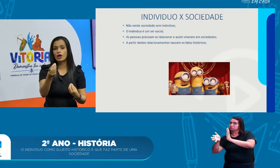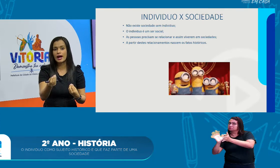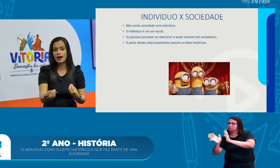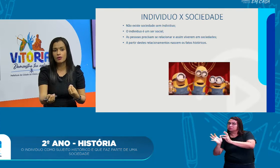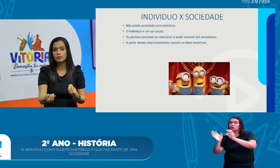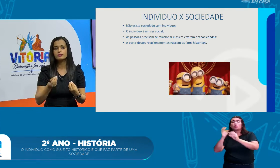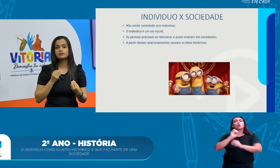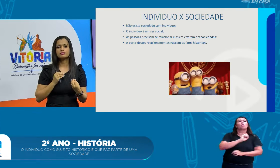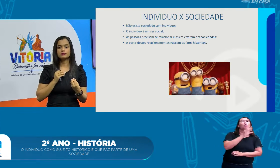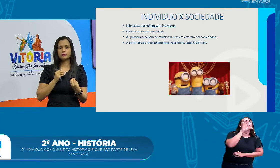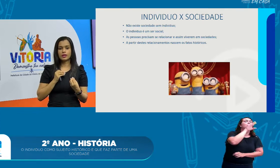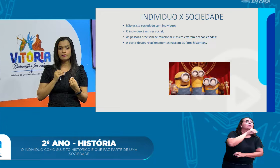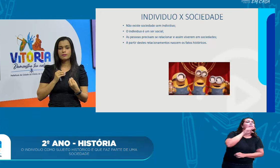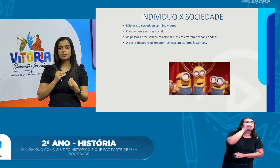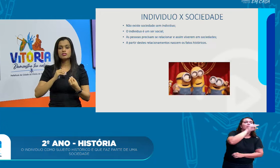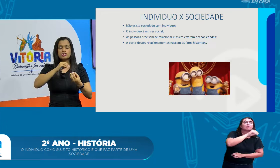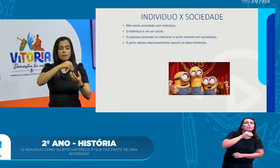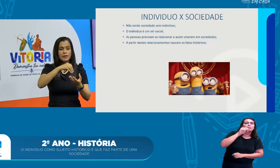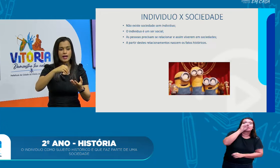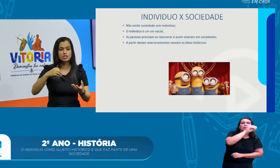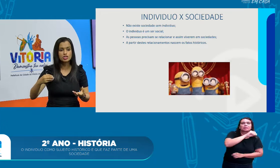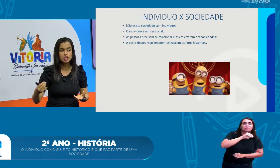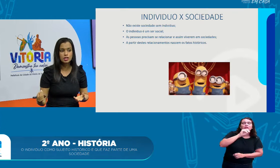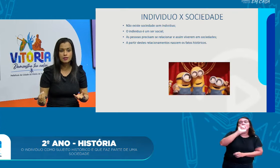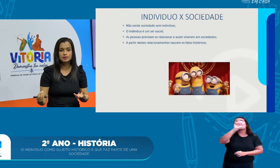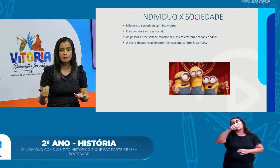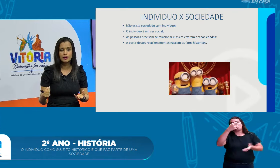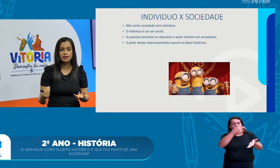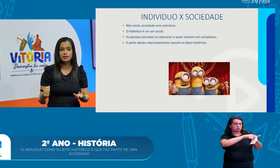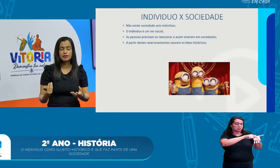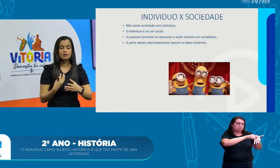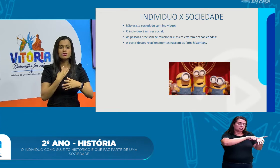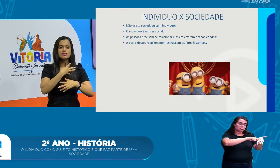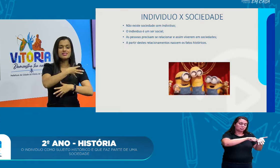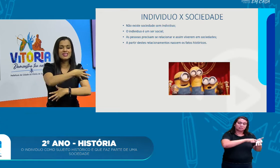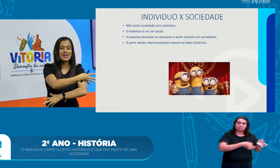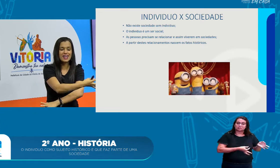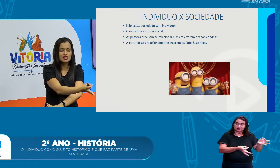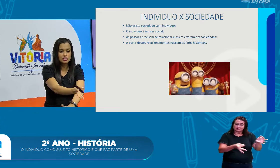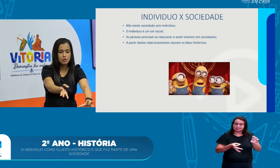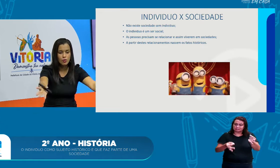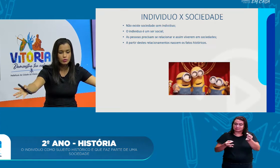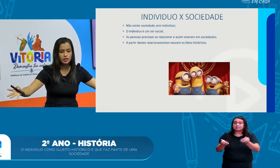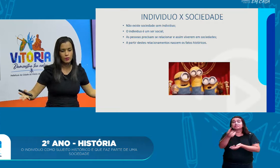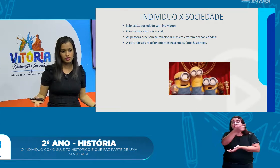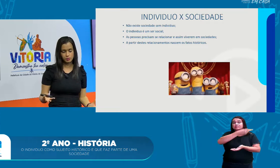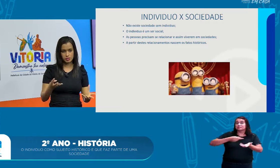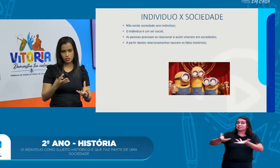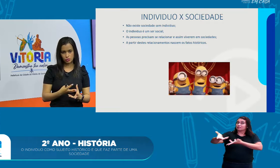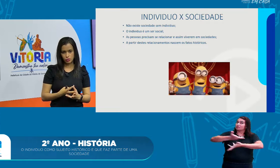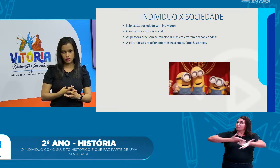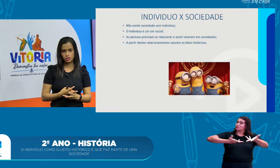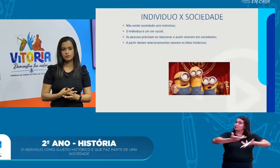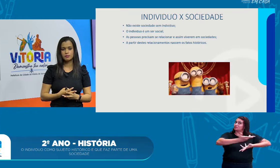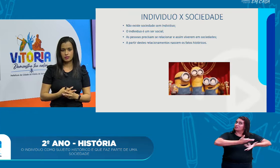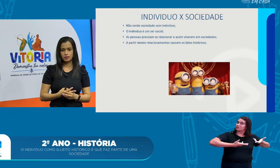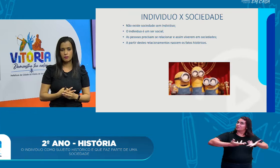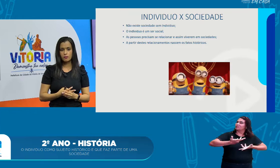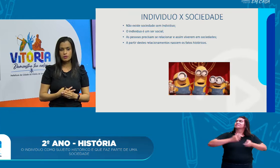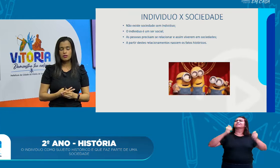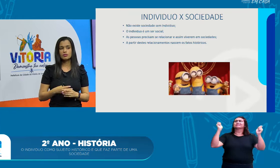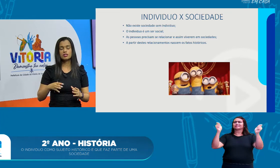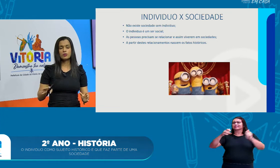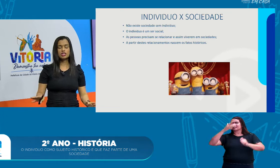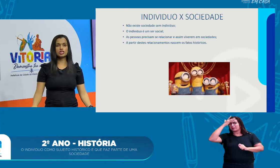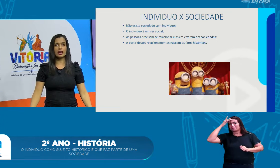fala oral, não é? Seja pela escrita também. Você se relaciona com as pessoas, tá